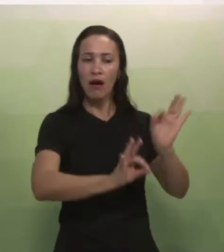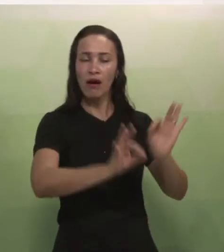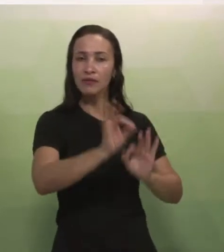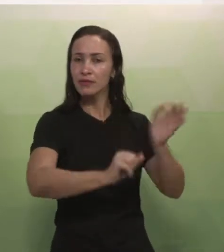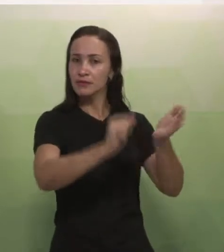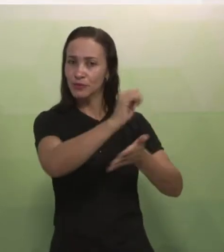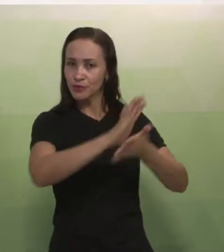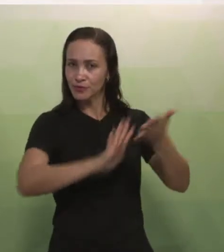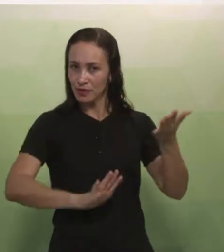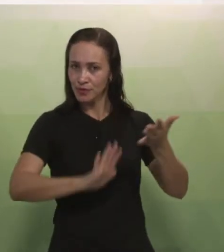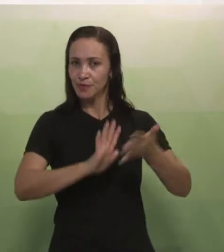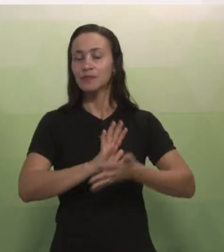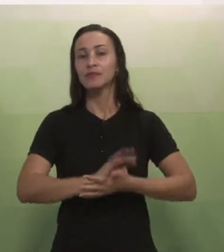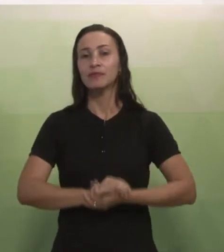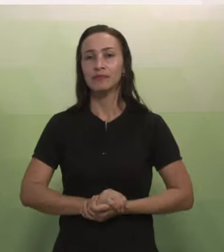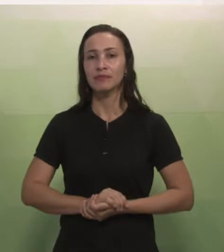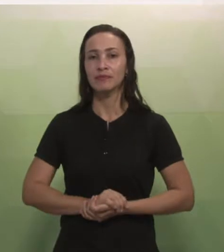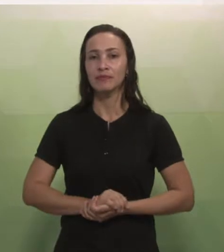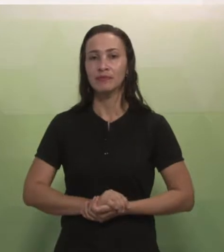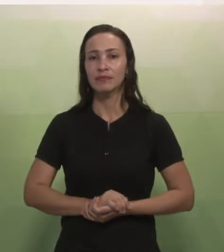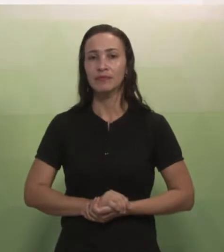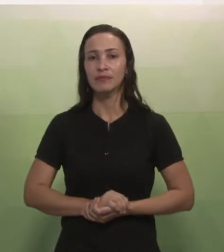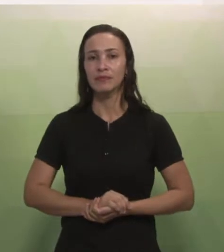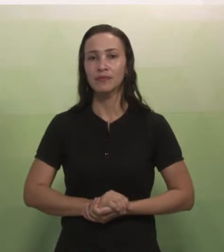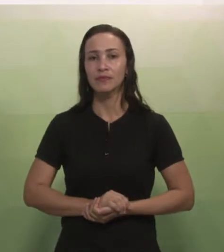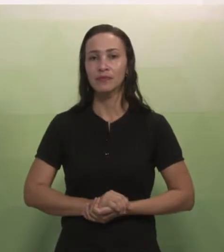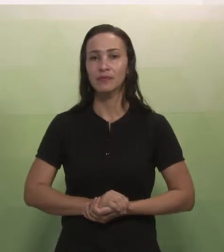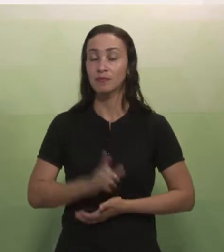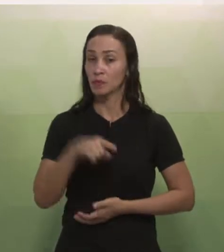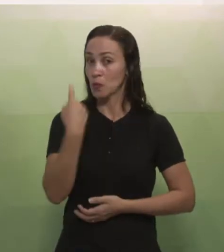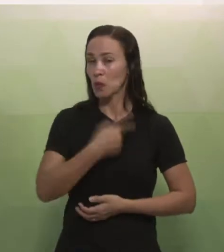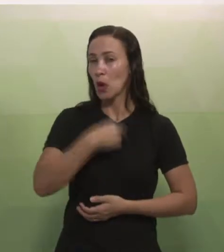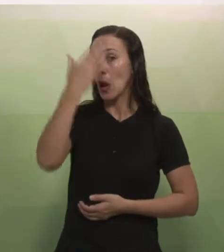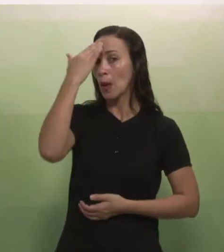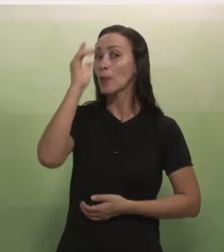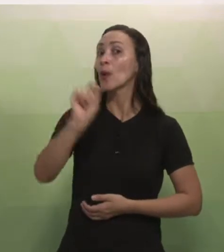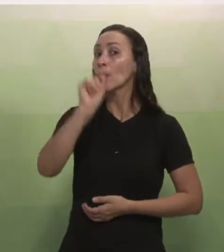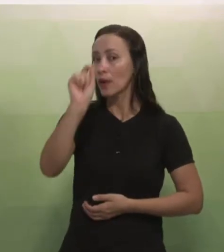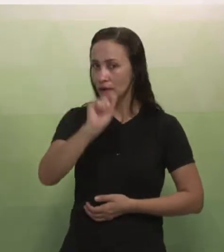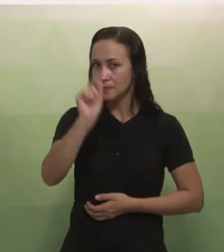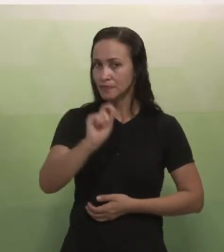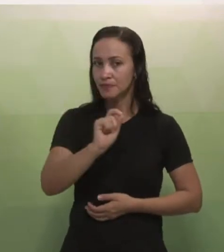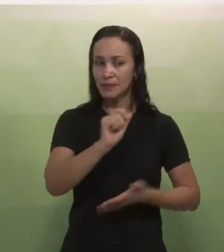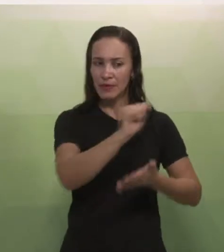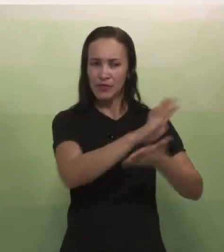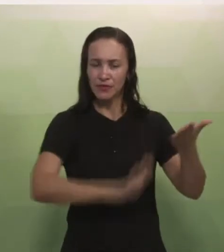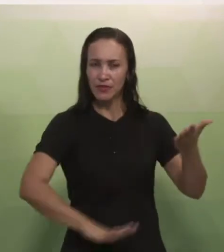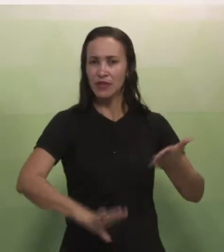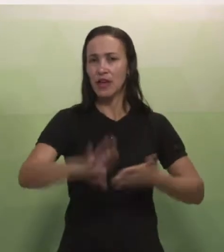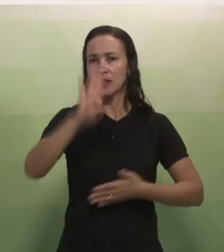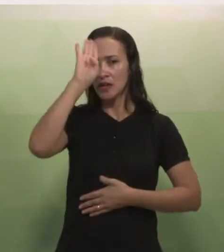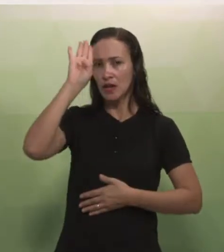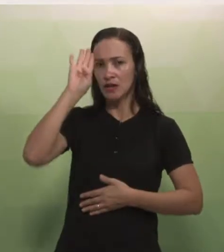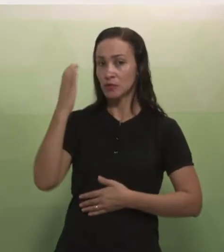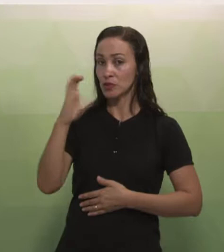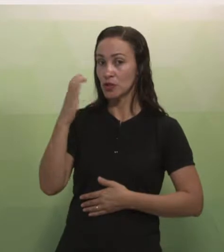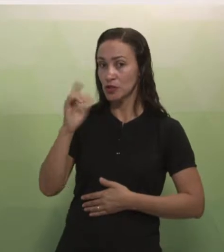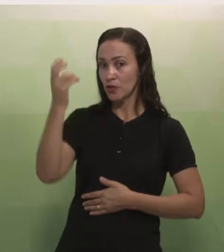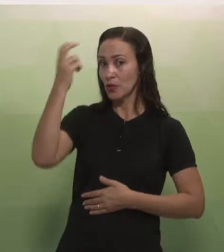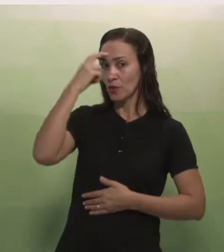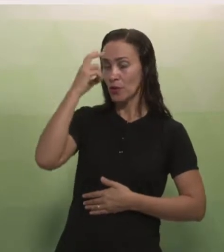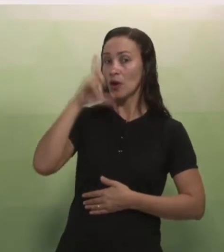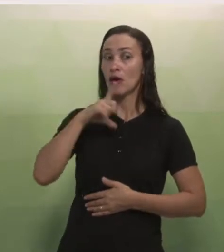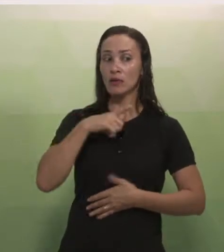essas atividades, entendendo que nós chamamos de atividade acadêmico-científico-culturais, porque